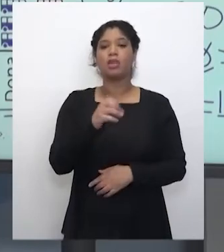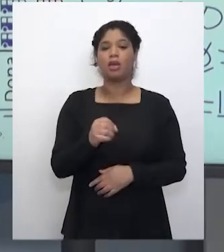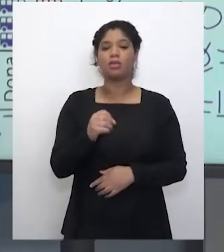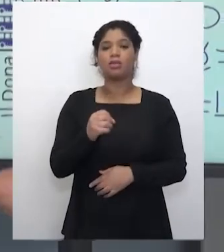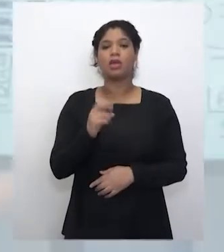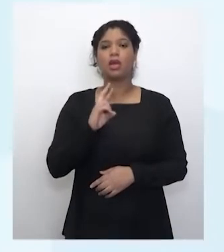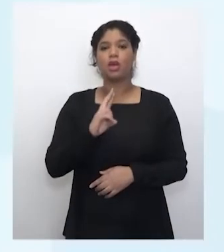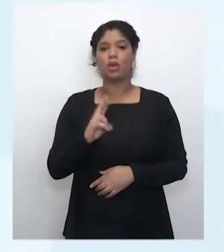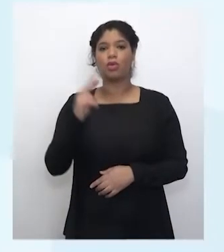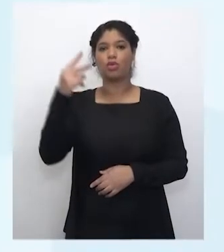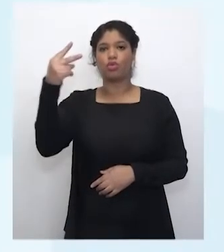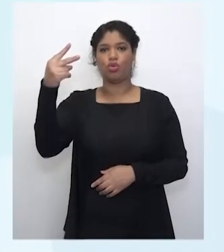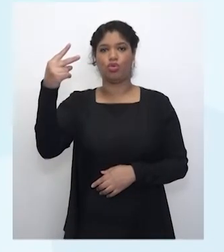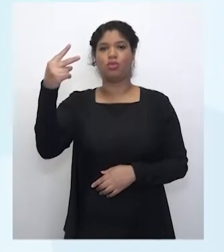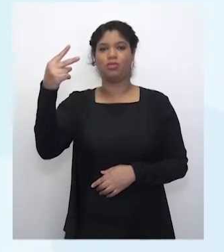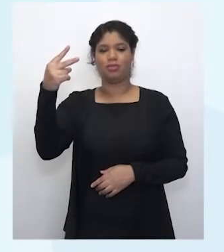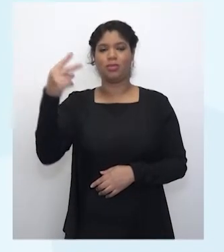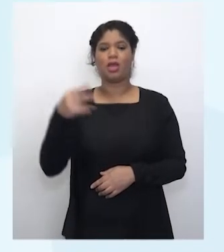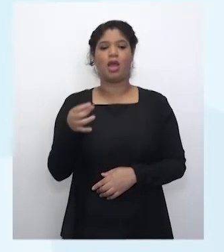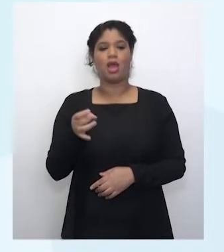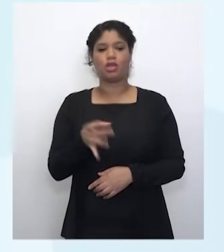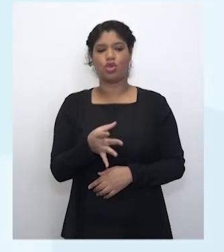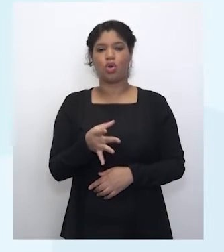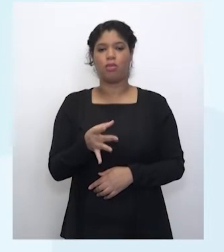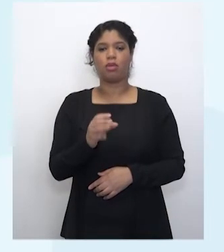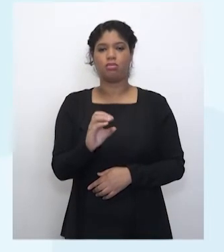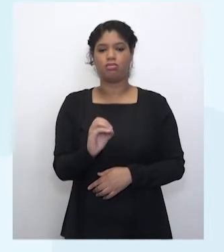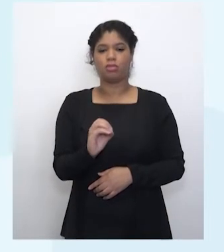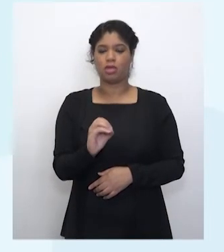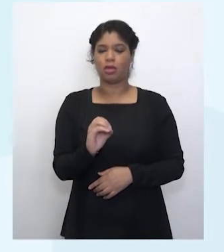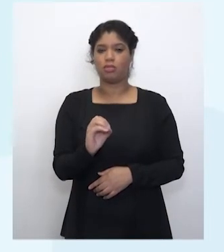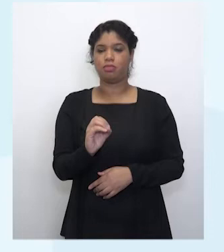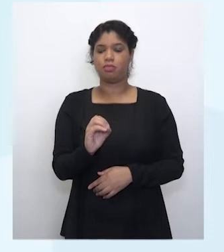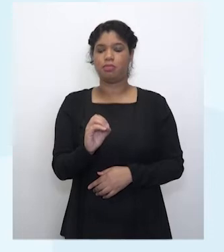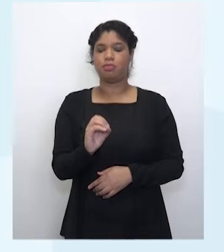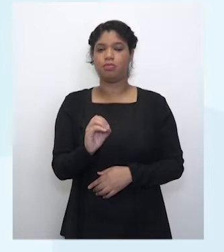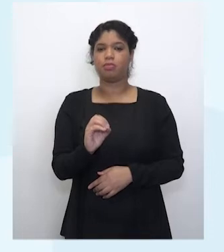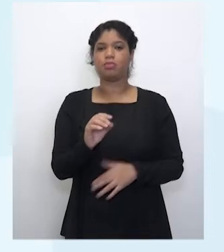0. Então, significa que a empresa